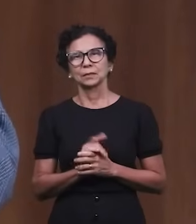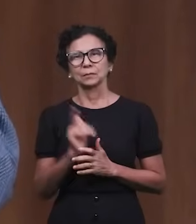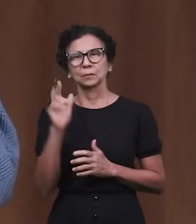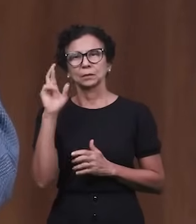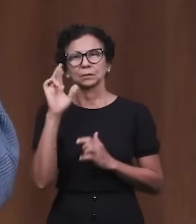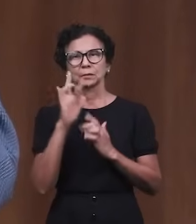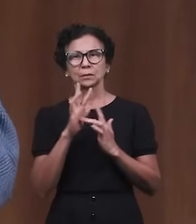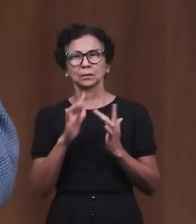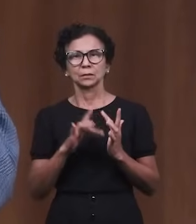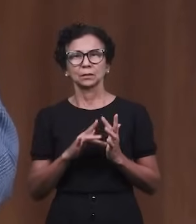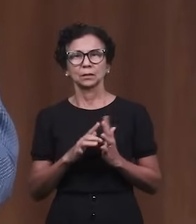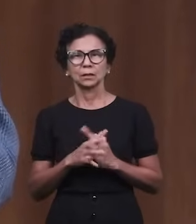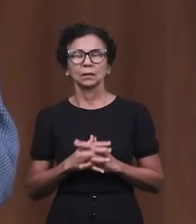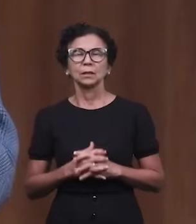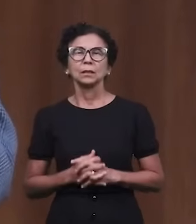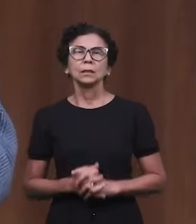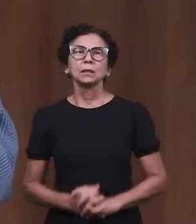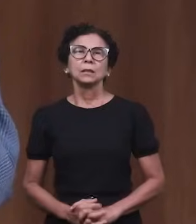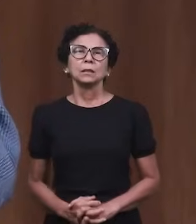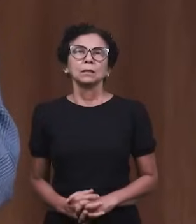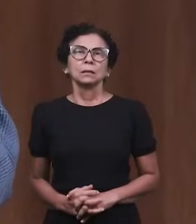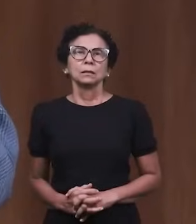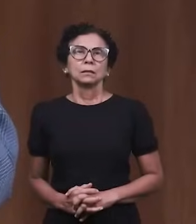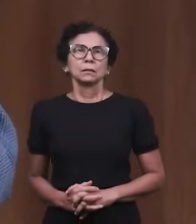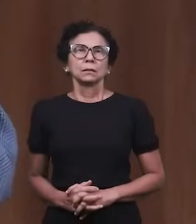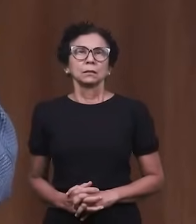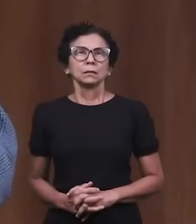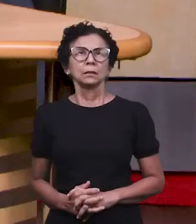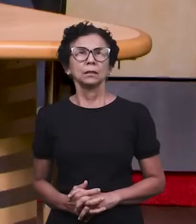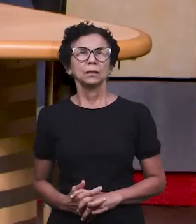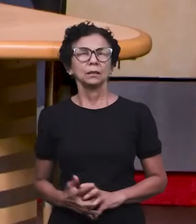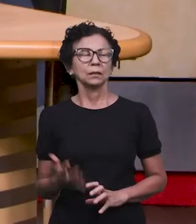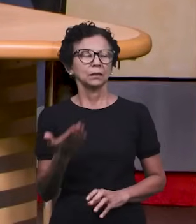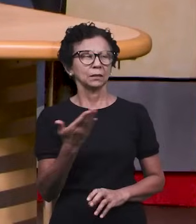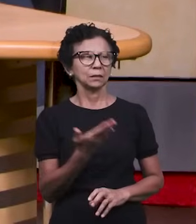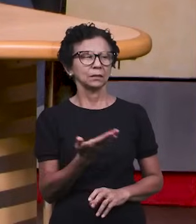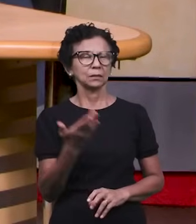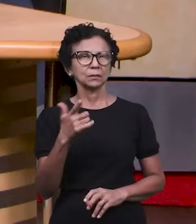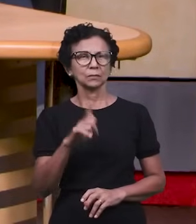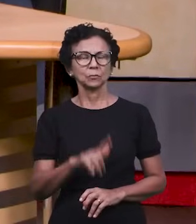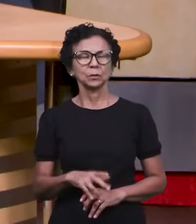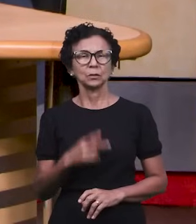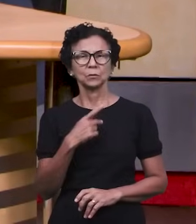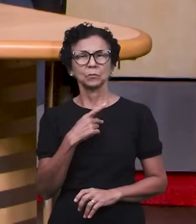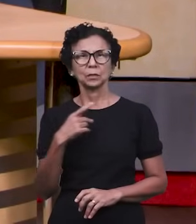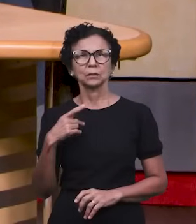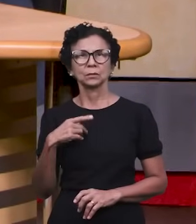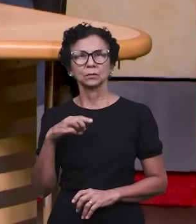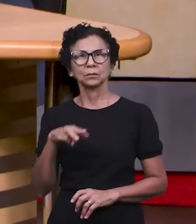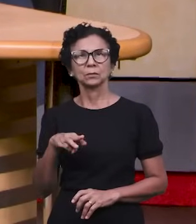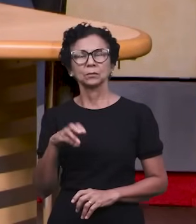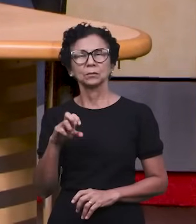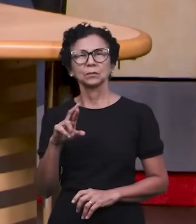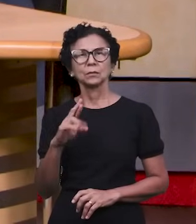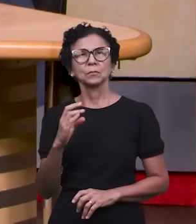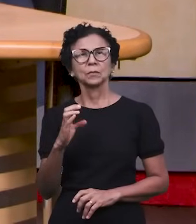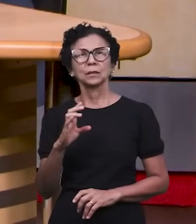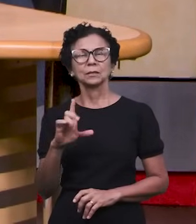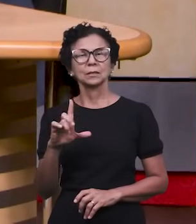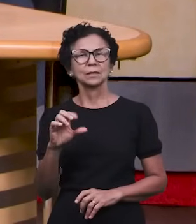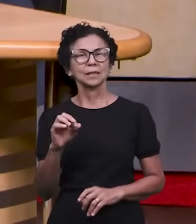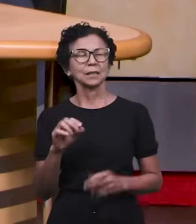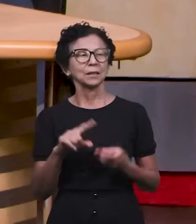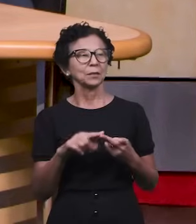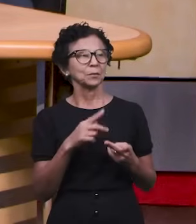todos a paz do Senhor. Nós estamos aqui novamente com o pastor Marcelo Ferreira, Pai do Senhor Amadeu, Pai do Senhor a todos.